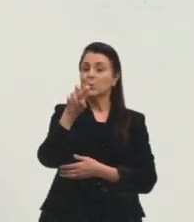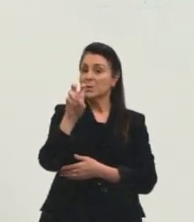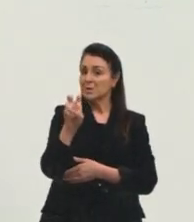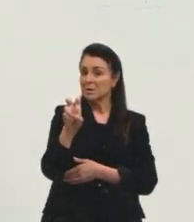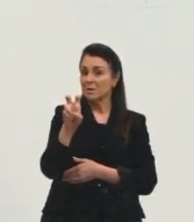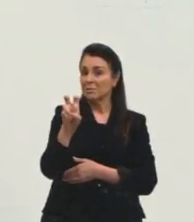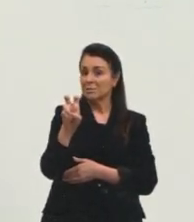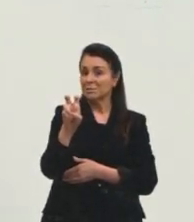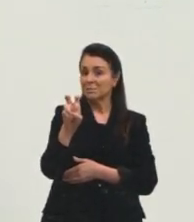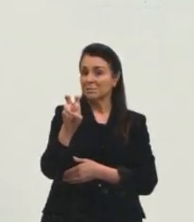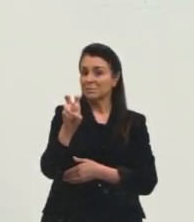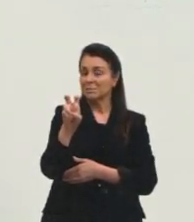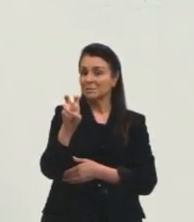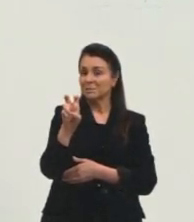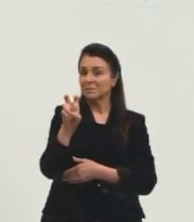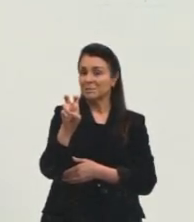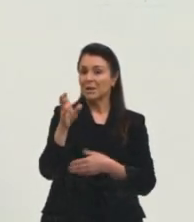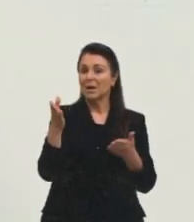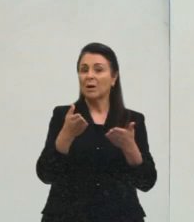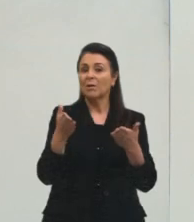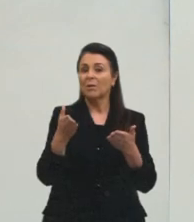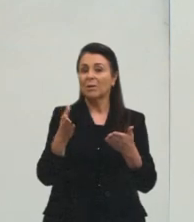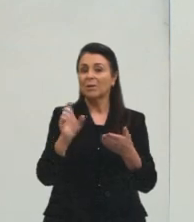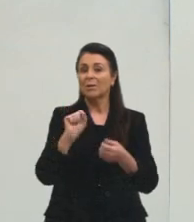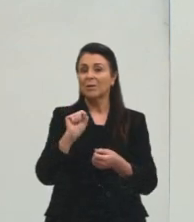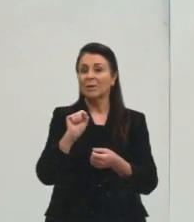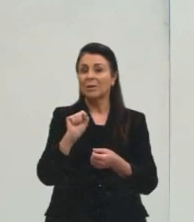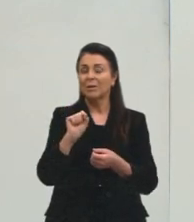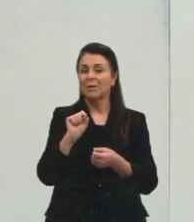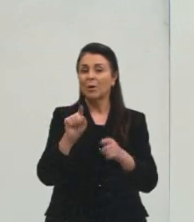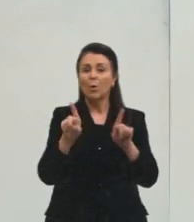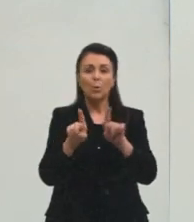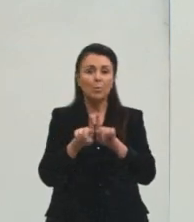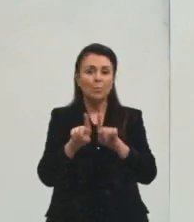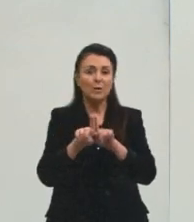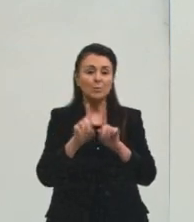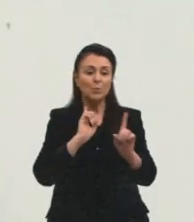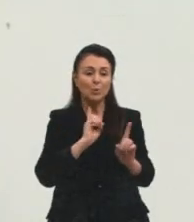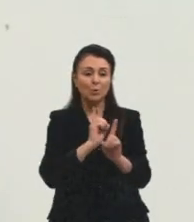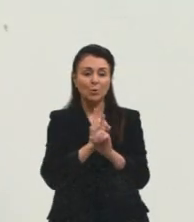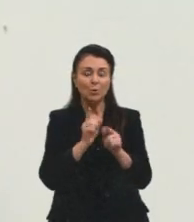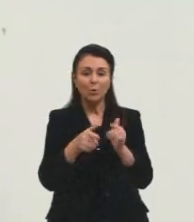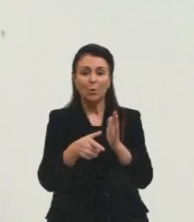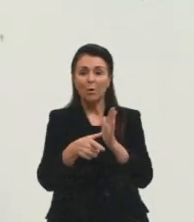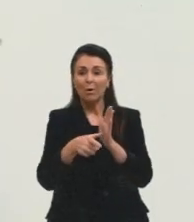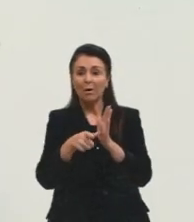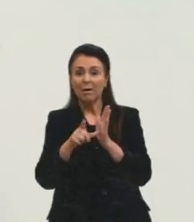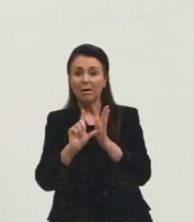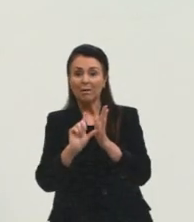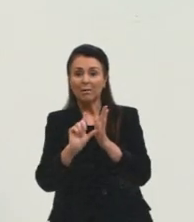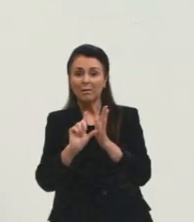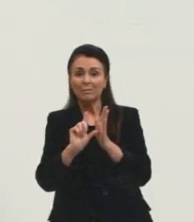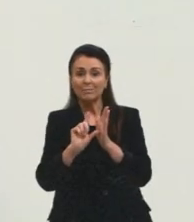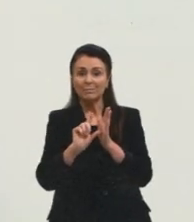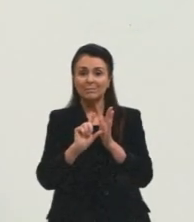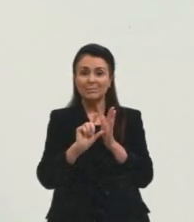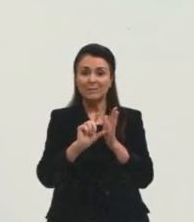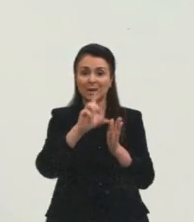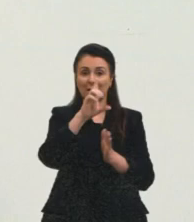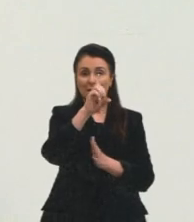Oi e pronto meu resultado vai ser o que o mesmo valor que a gente encontrou ali antes e sem